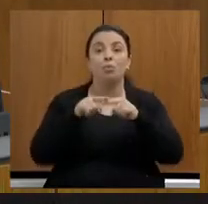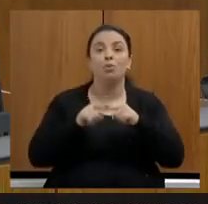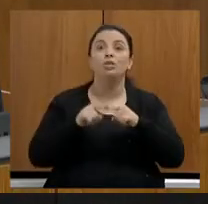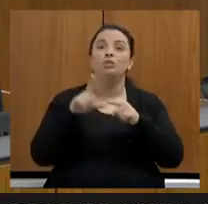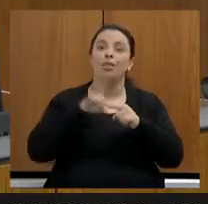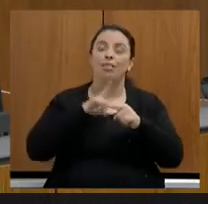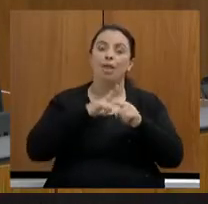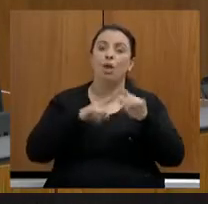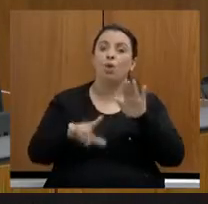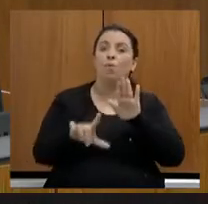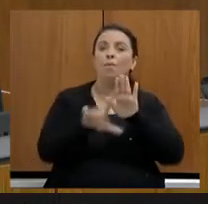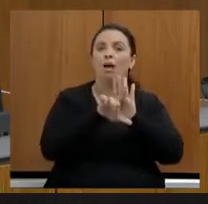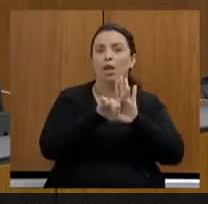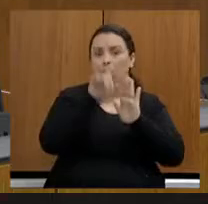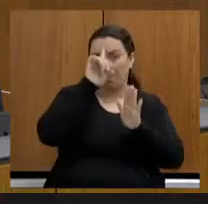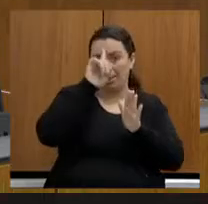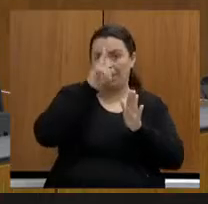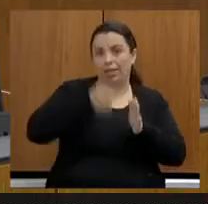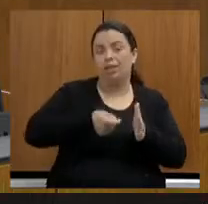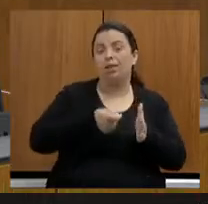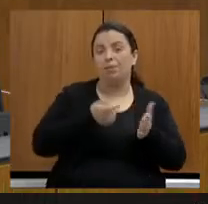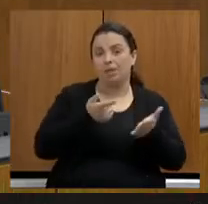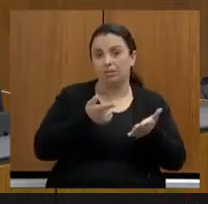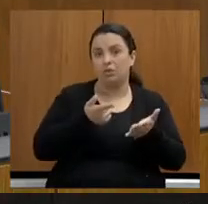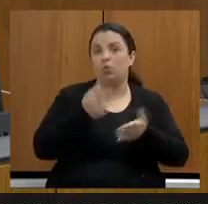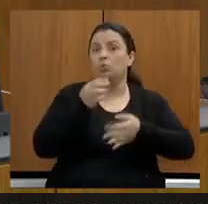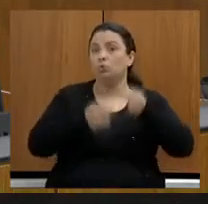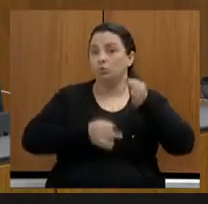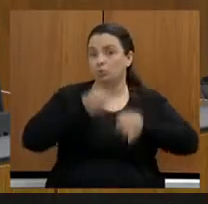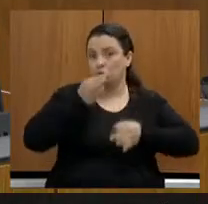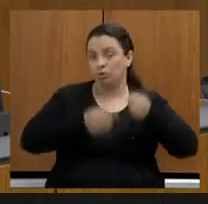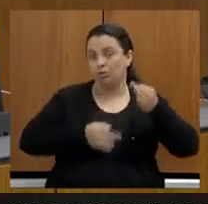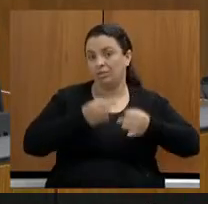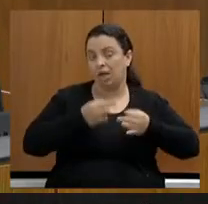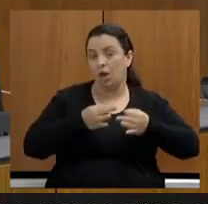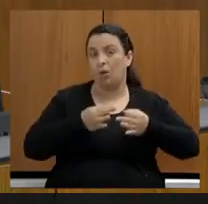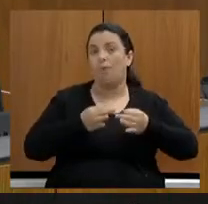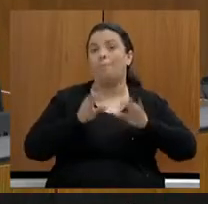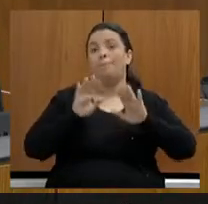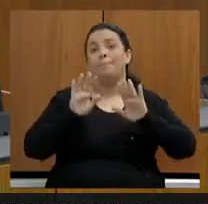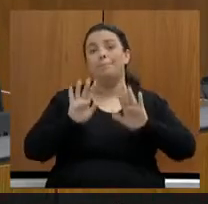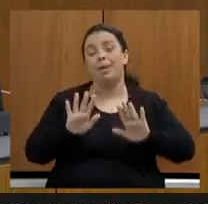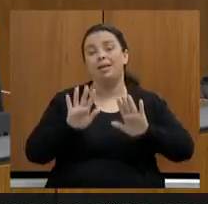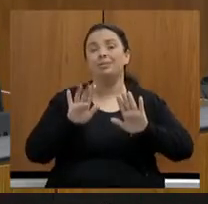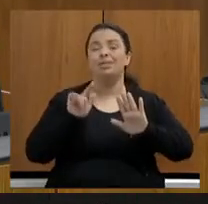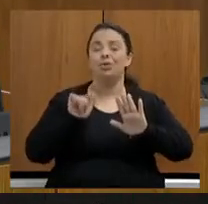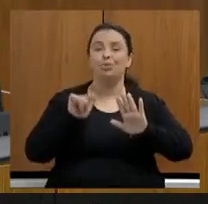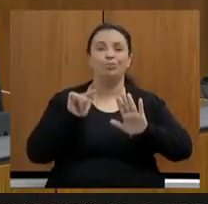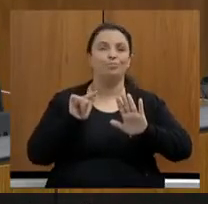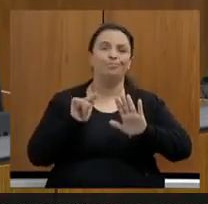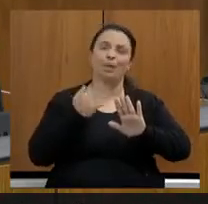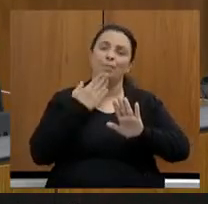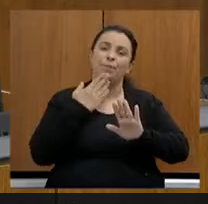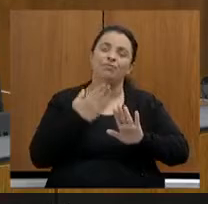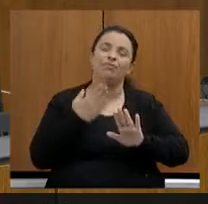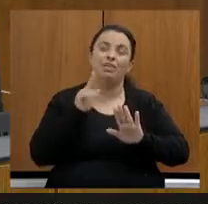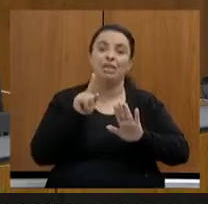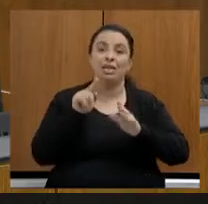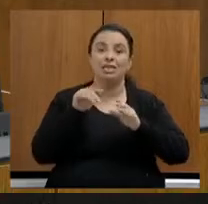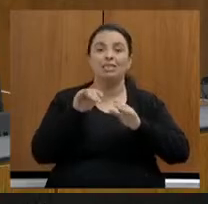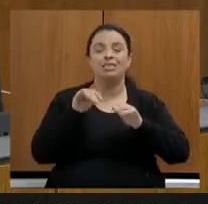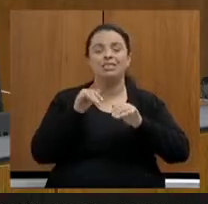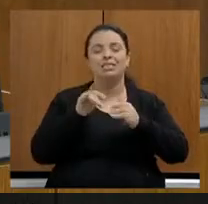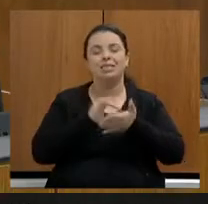determinação judicial É mas esse é um tema que eu eu prefiro que a secretaria de planejamento